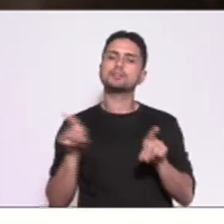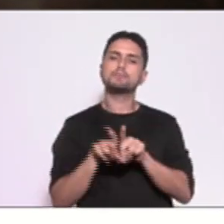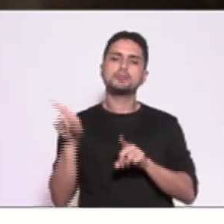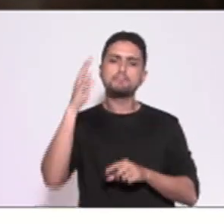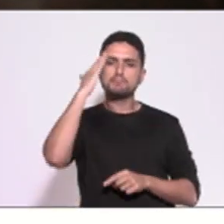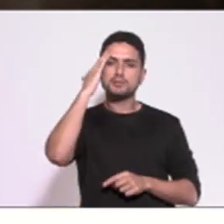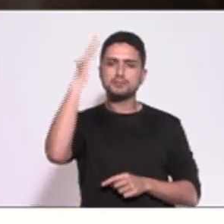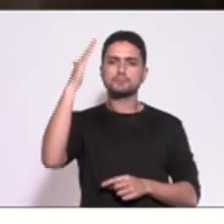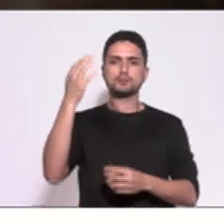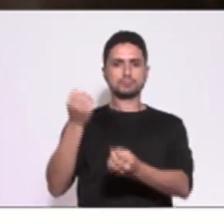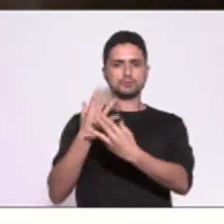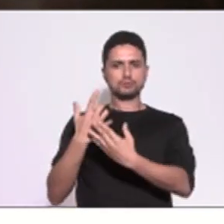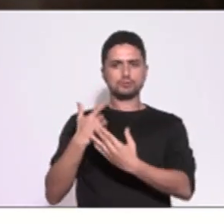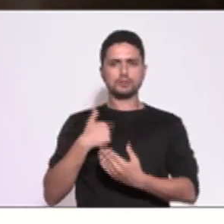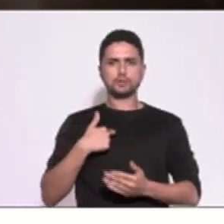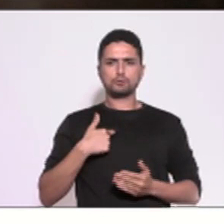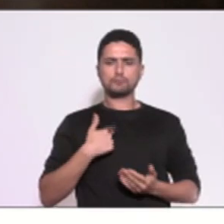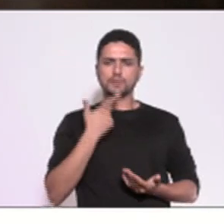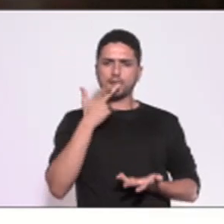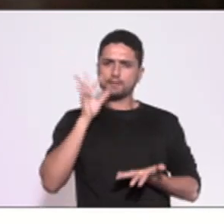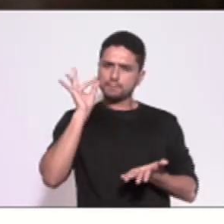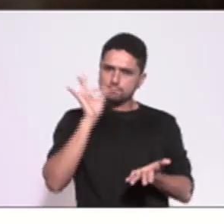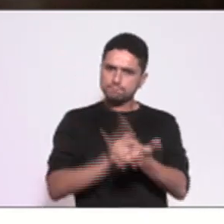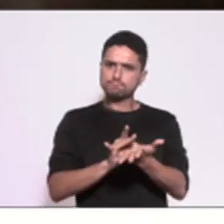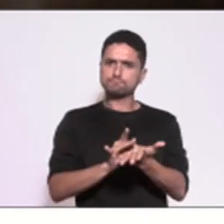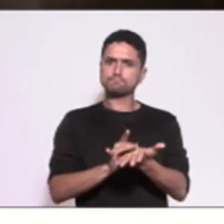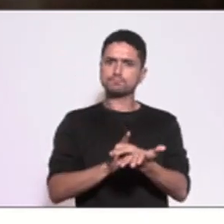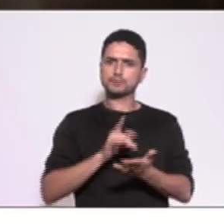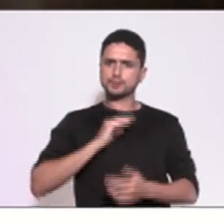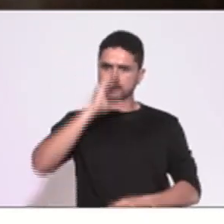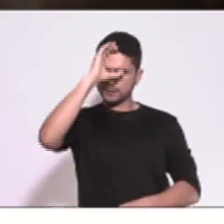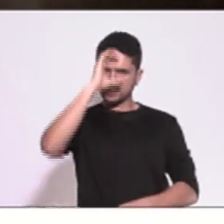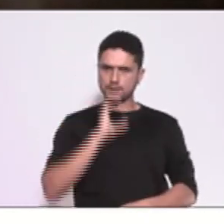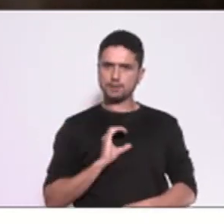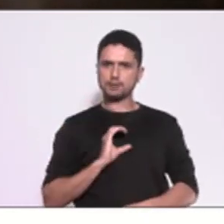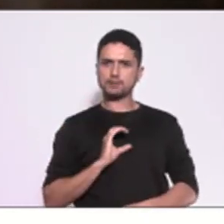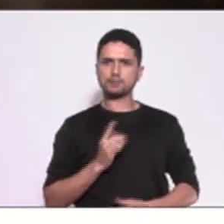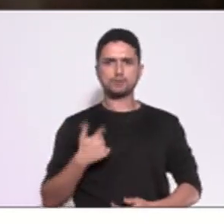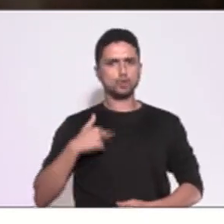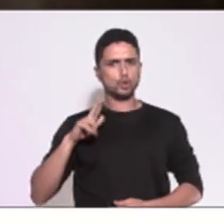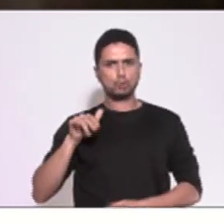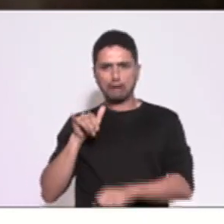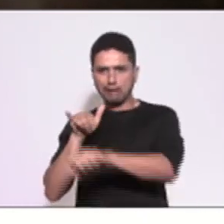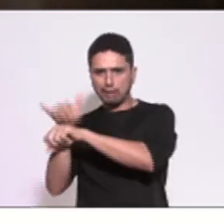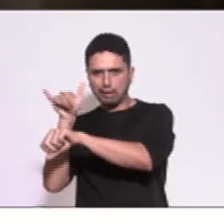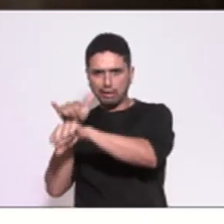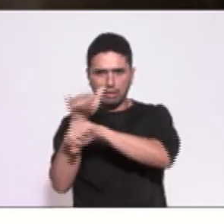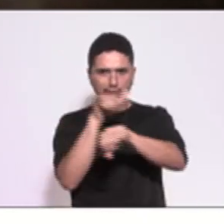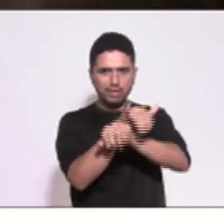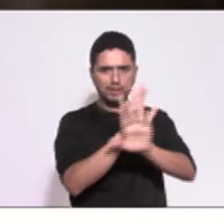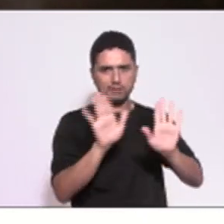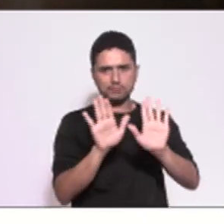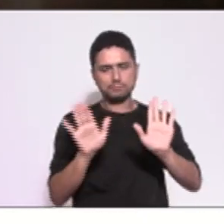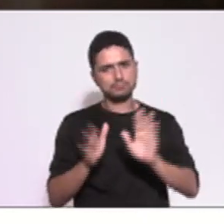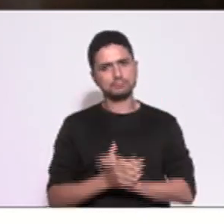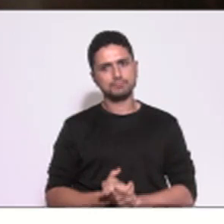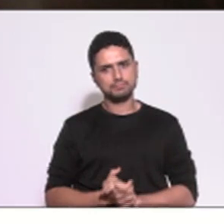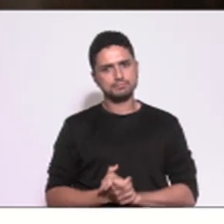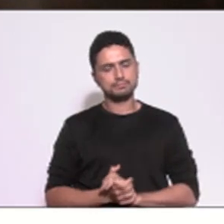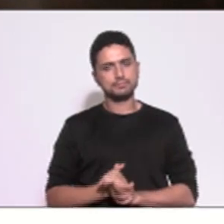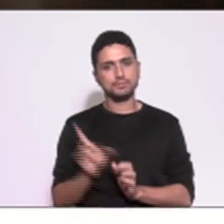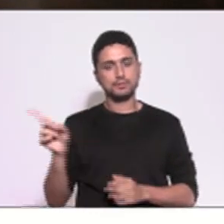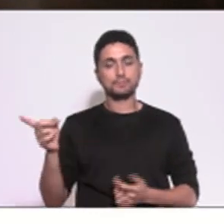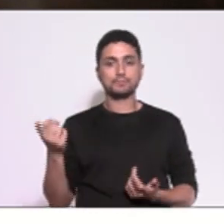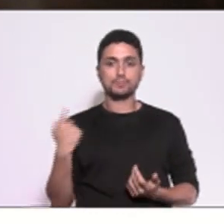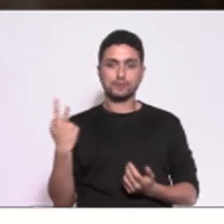ser verdadeira, honesta, a ter caráter, a não enganar os outros. Quando íamos no clube